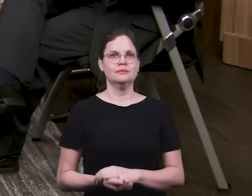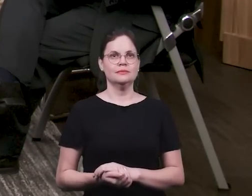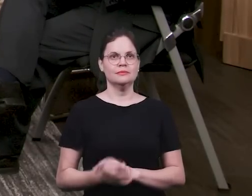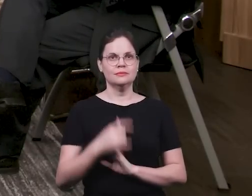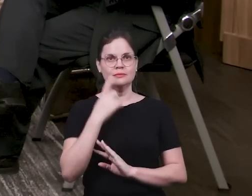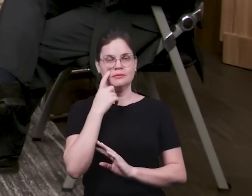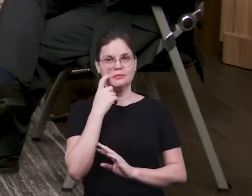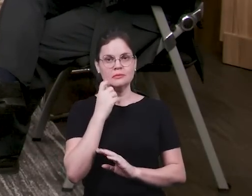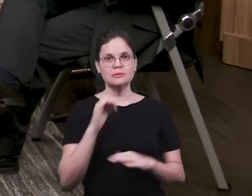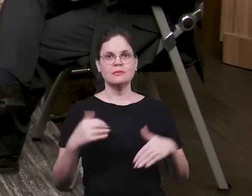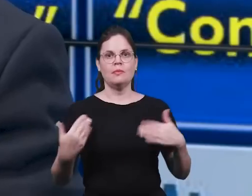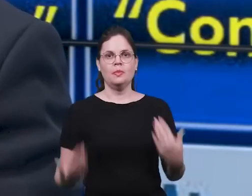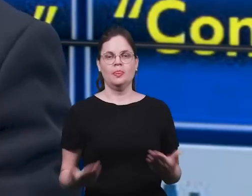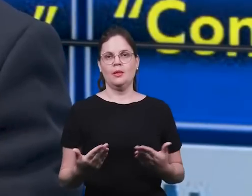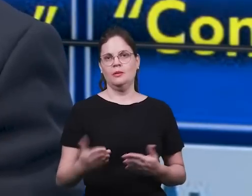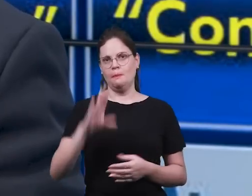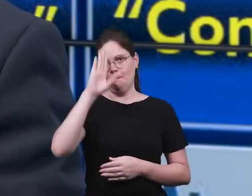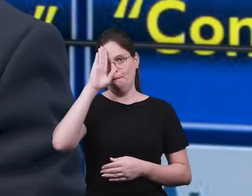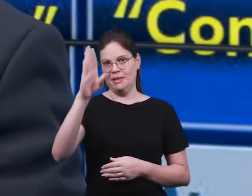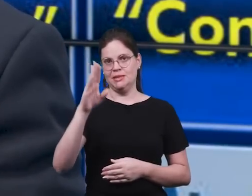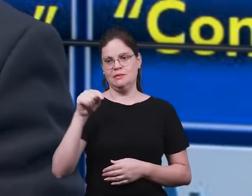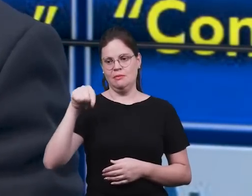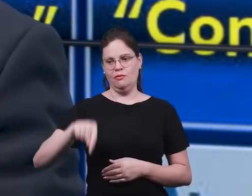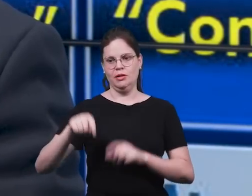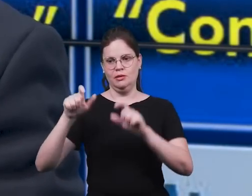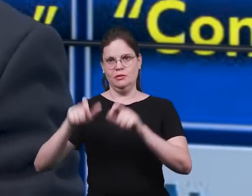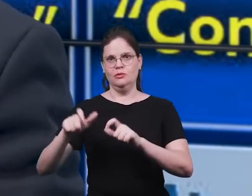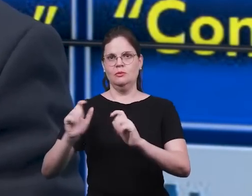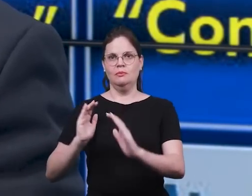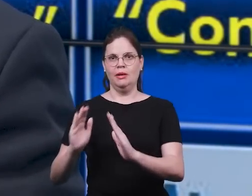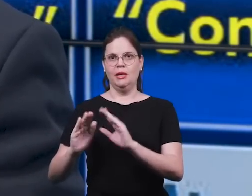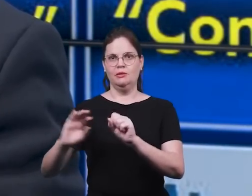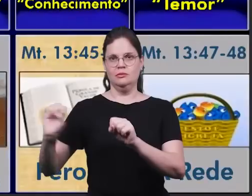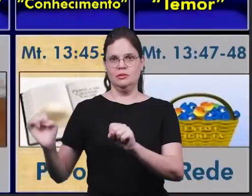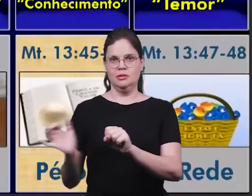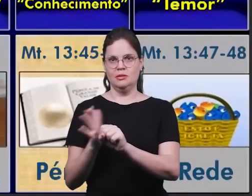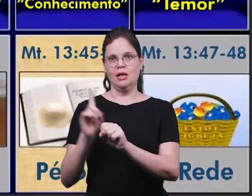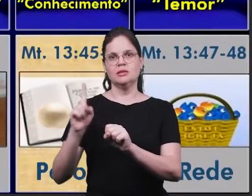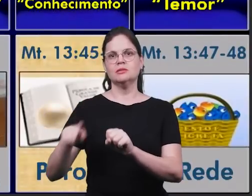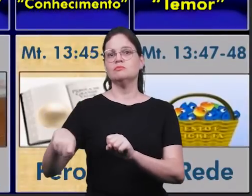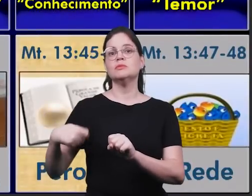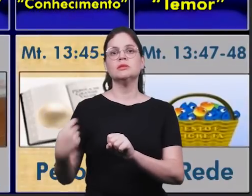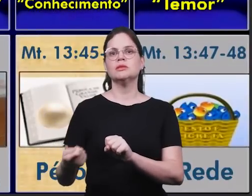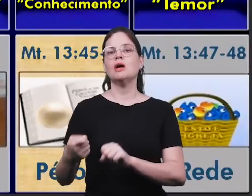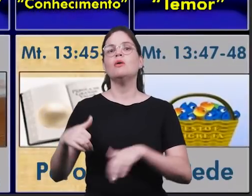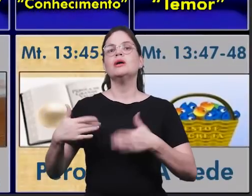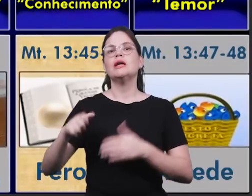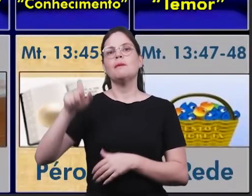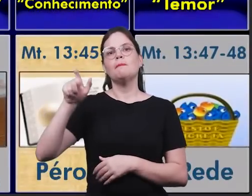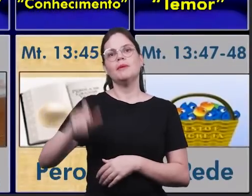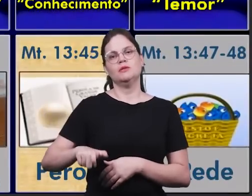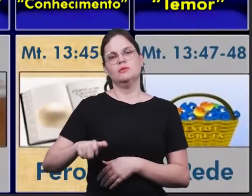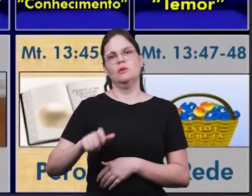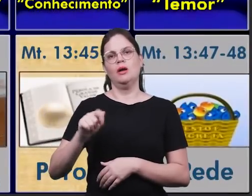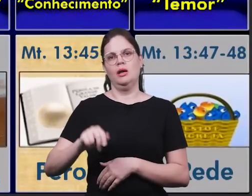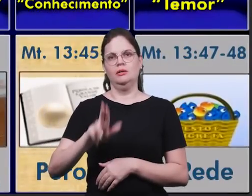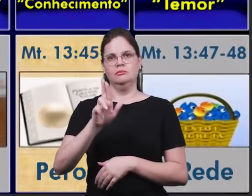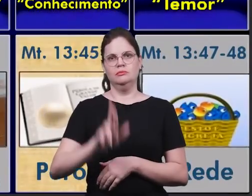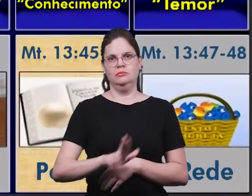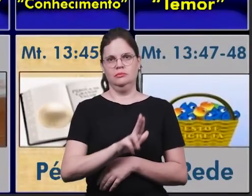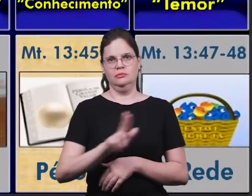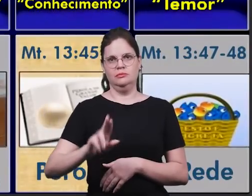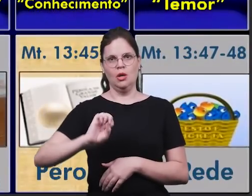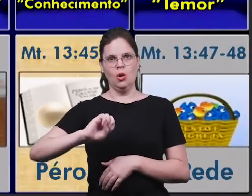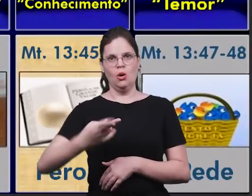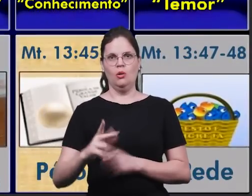Bom, o personagem principal aqui é Lutero, né? Nós vemos aqui na tabela que em